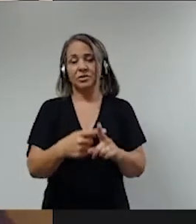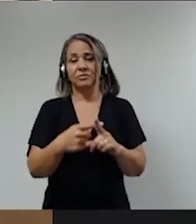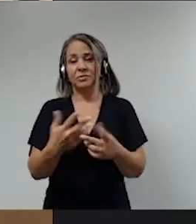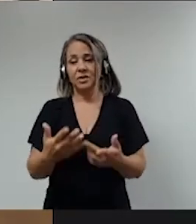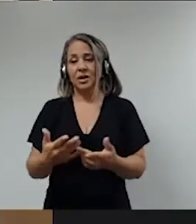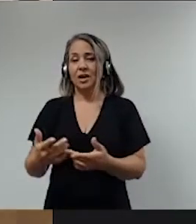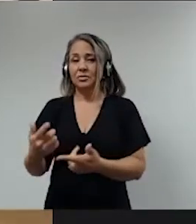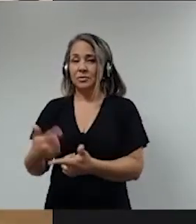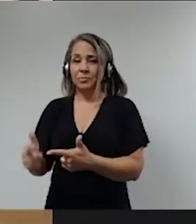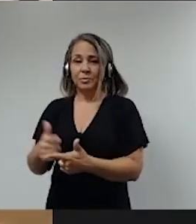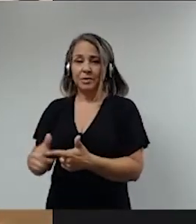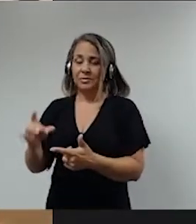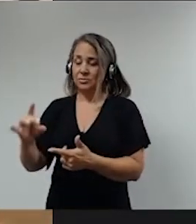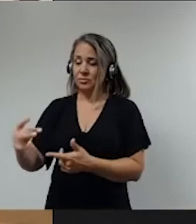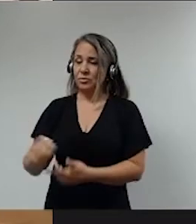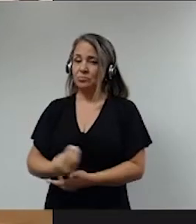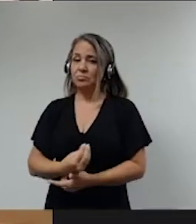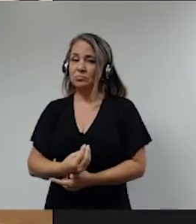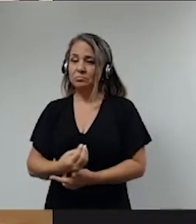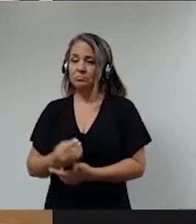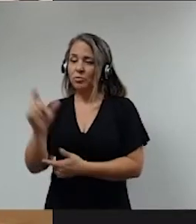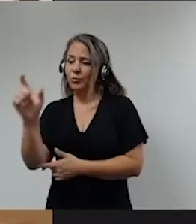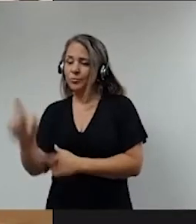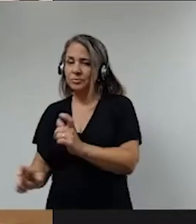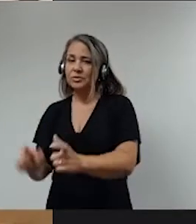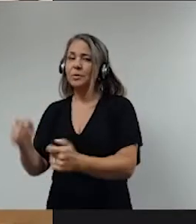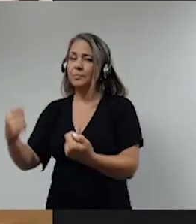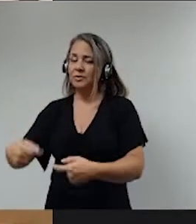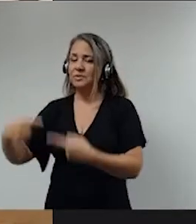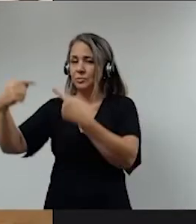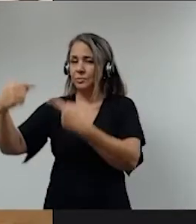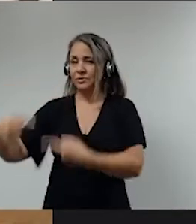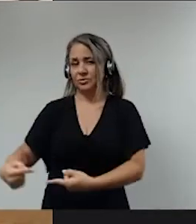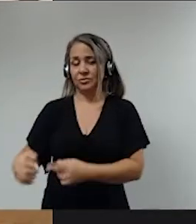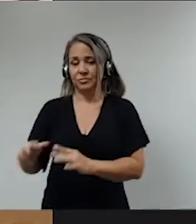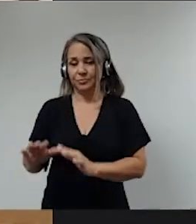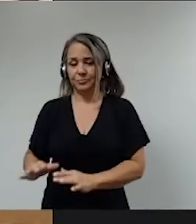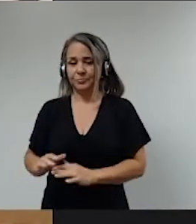um ilícito, é apenas uma conduta que pode ser até pró-competitiva.